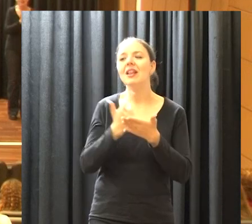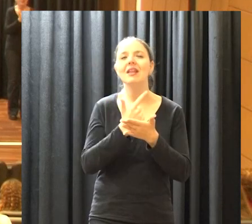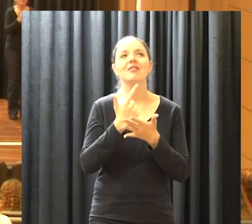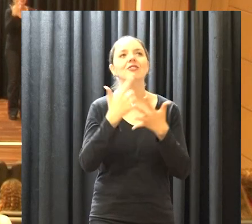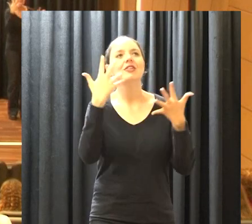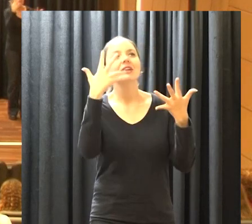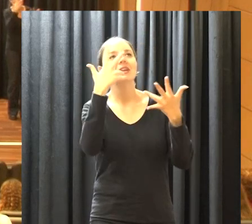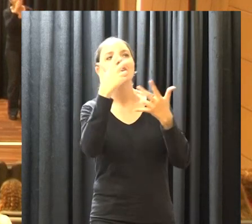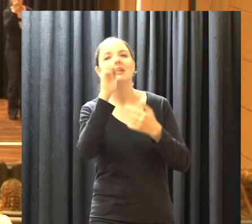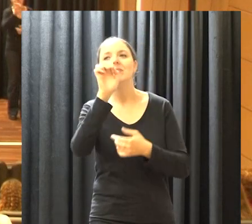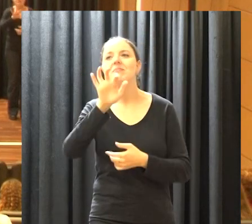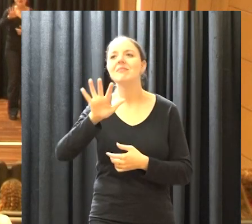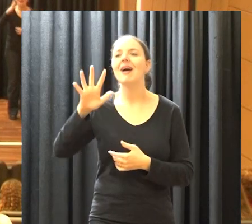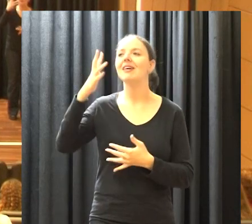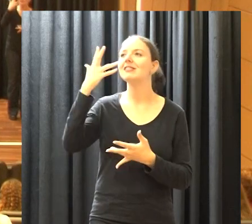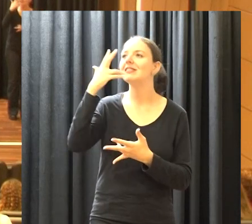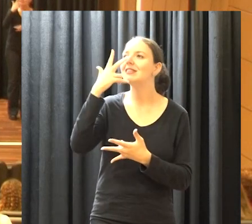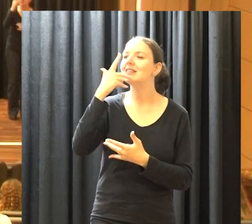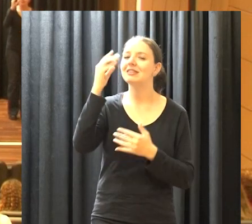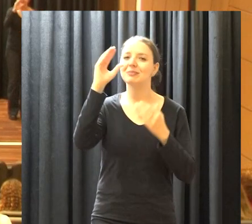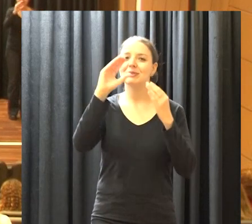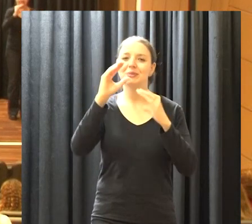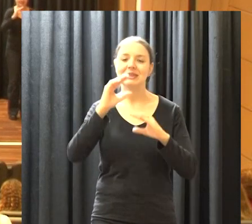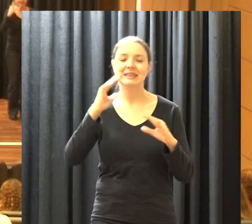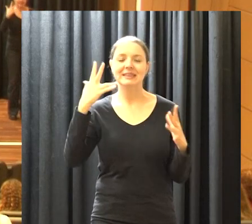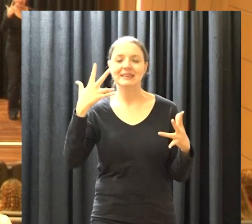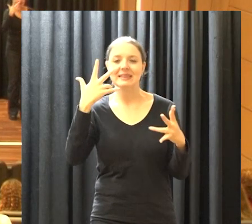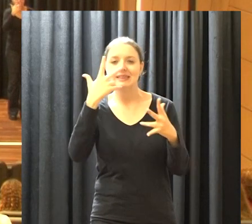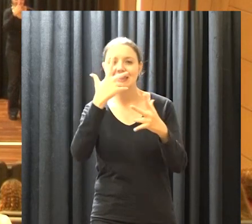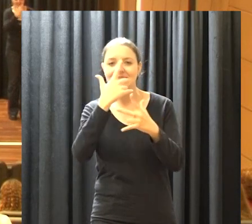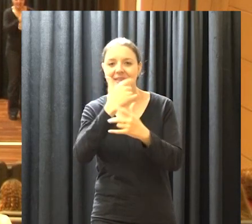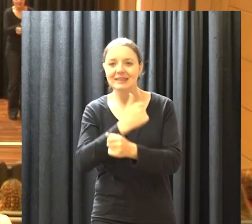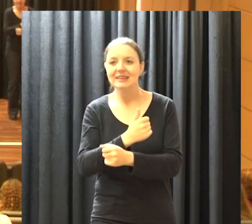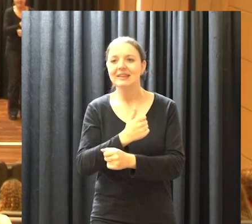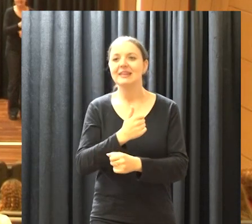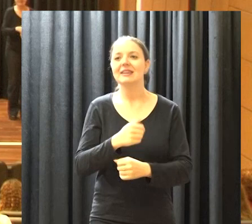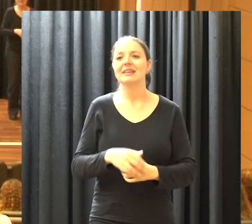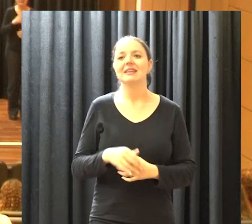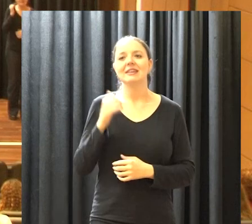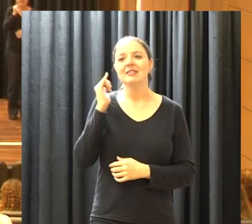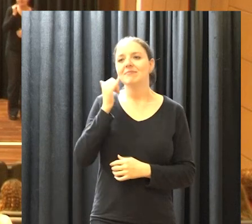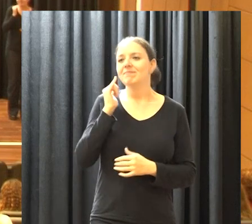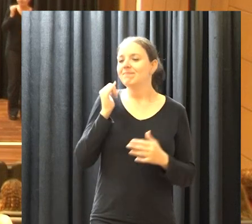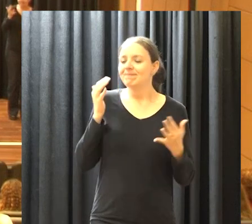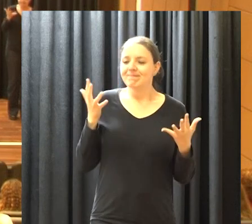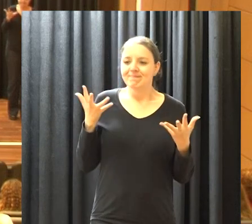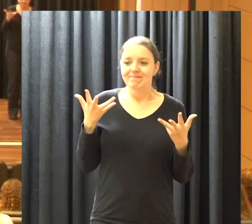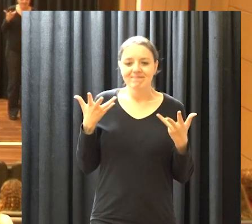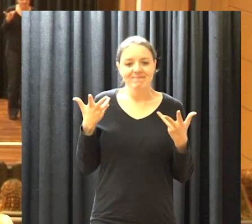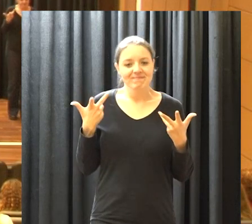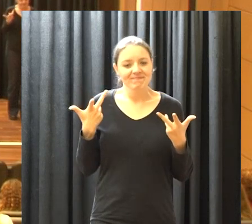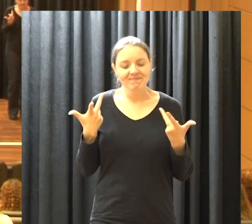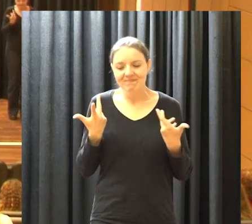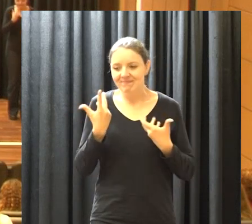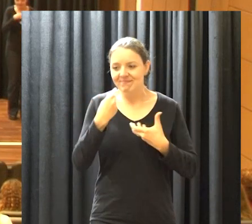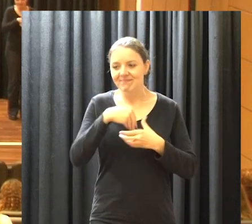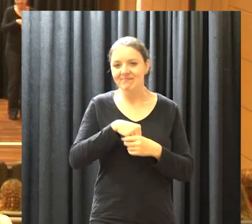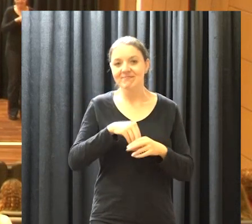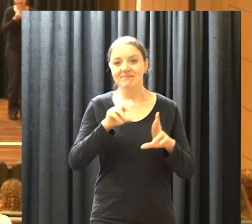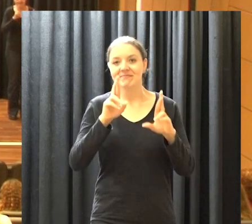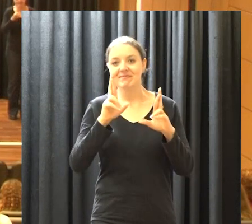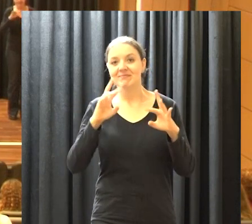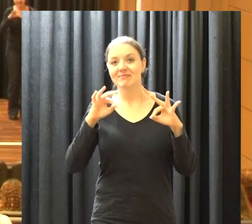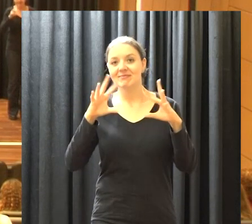imagens lindas, que composição linda, assim, que narrativas maravilhosas. Vamos